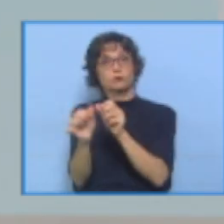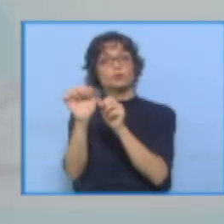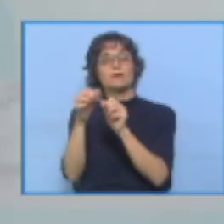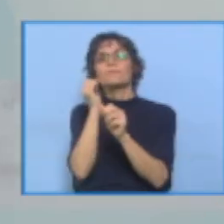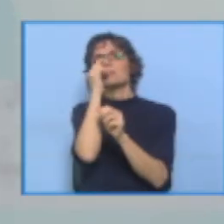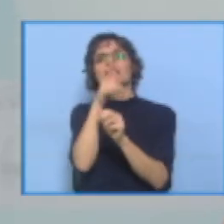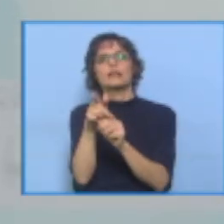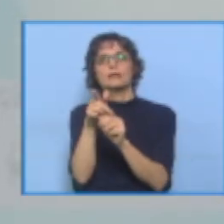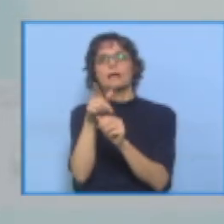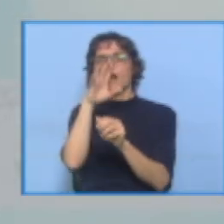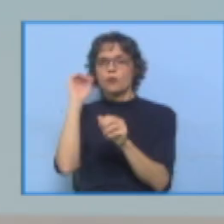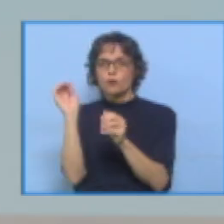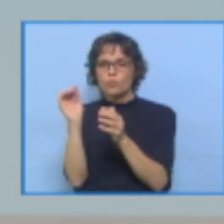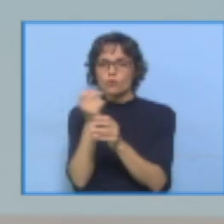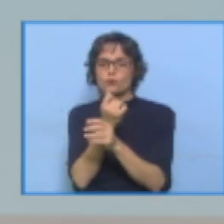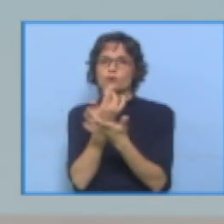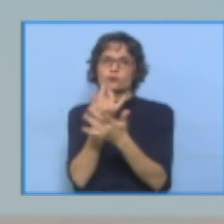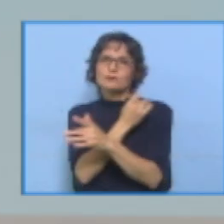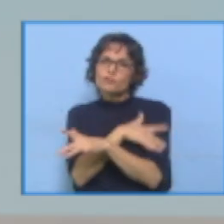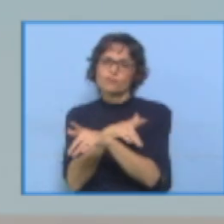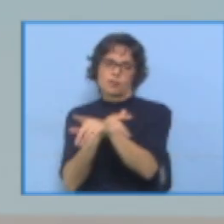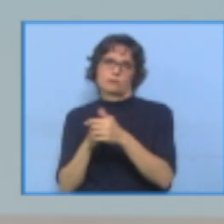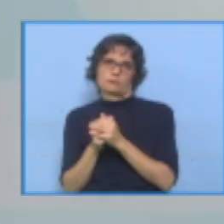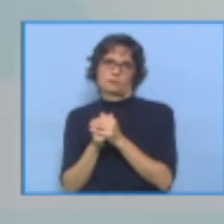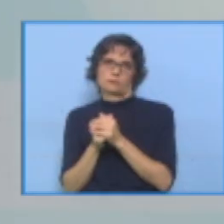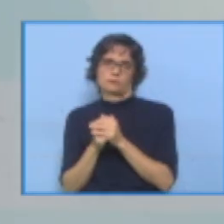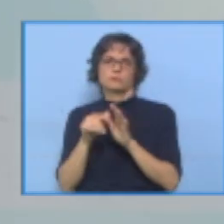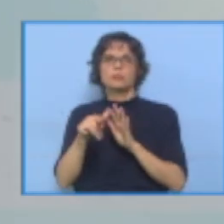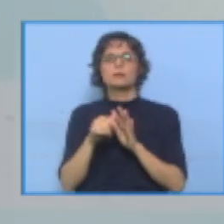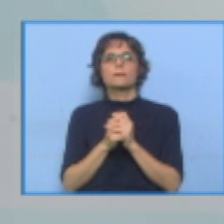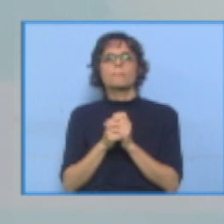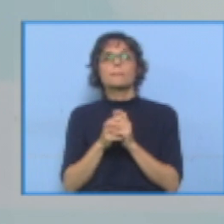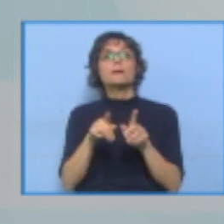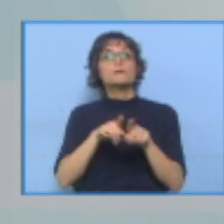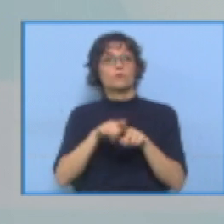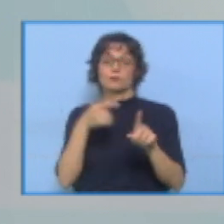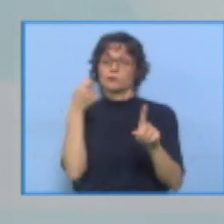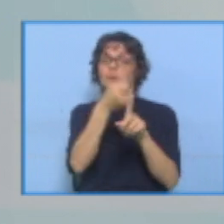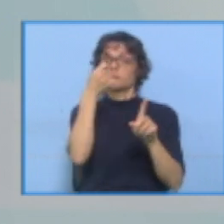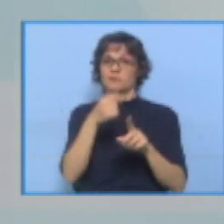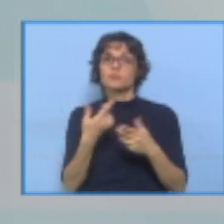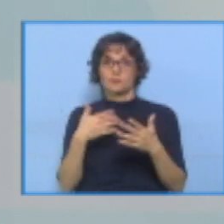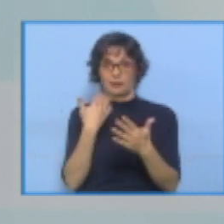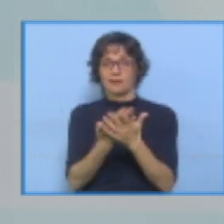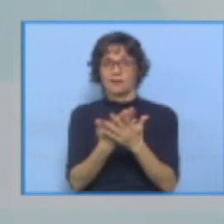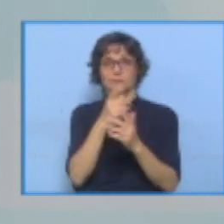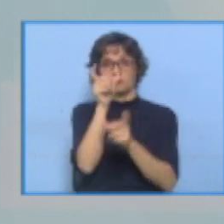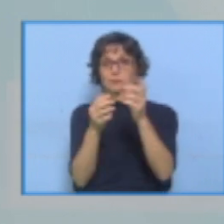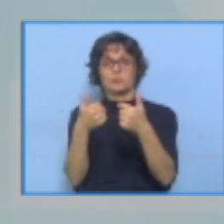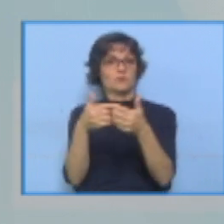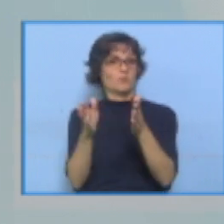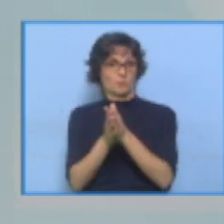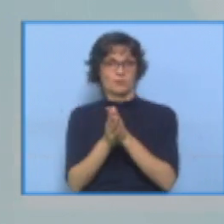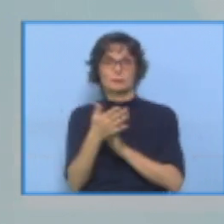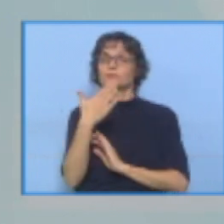têm menos poder de influência. Fica esse desafio para quem é político por profissão e para todos os cidadãos, porque afinal de contas afeta a